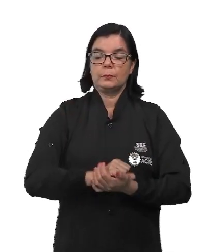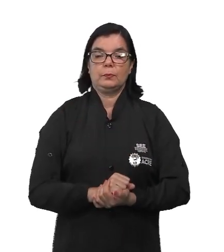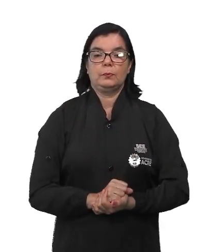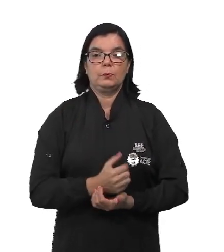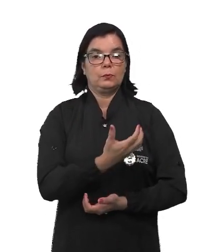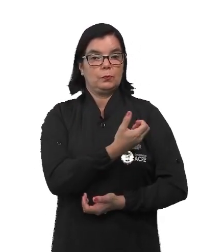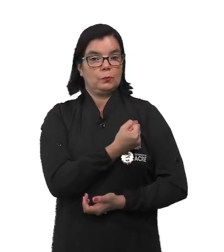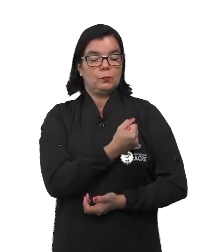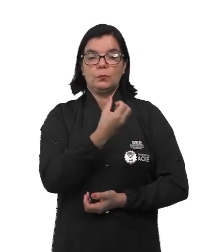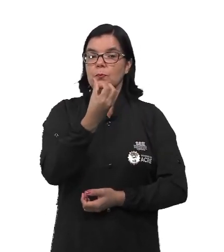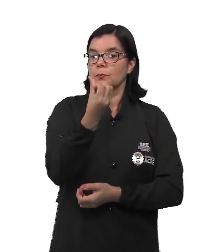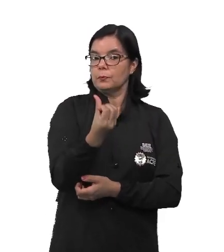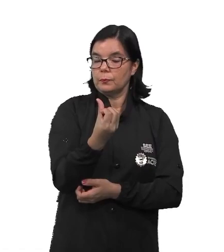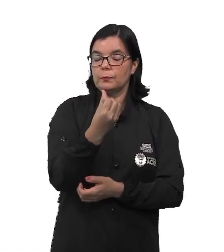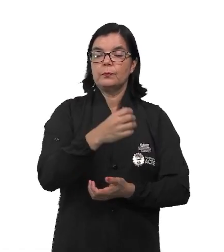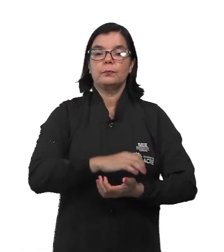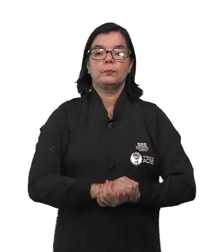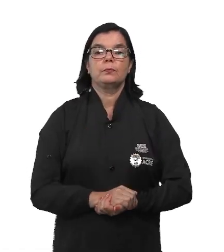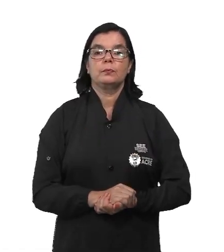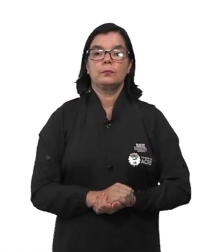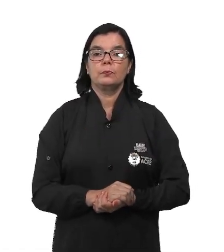o 6, né? Então, a